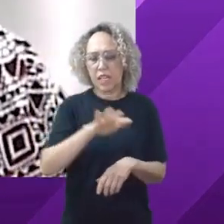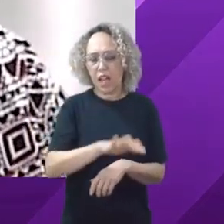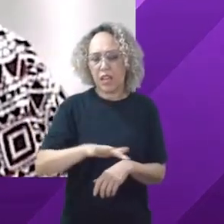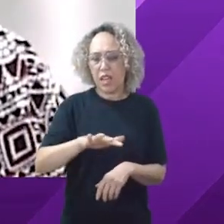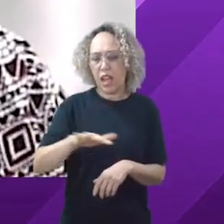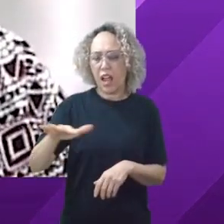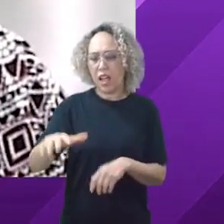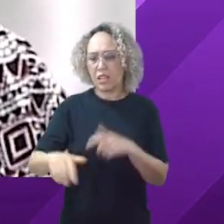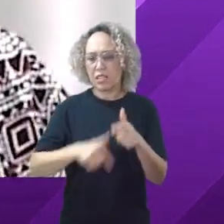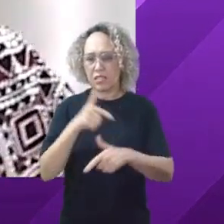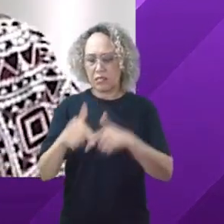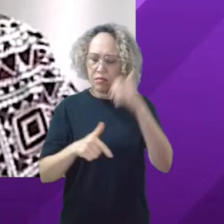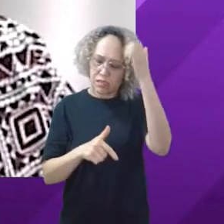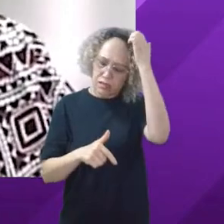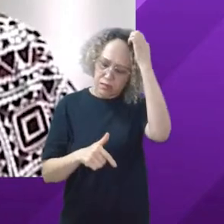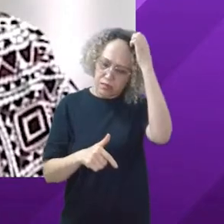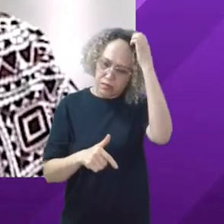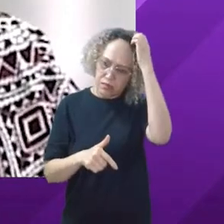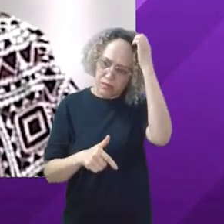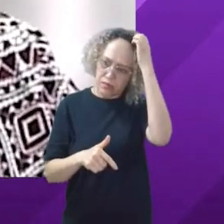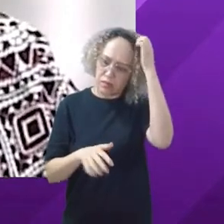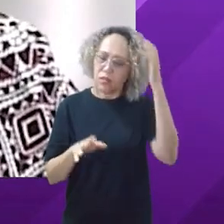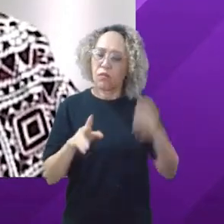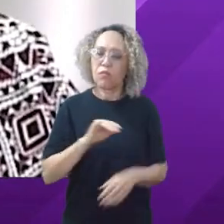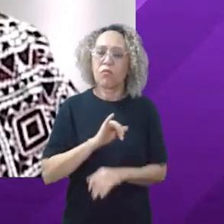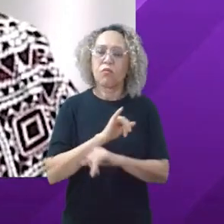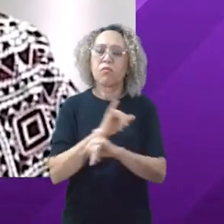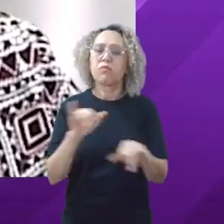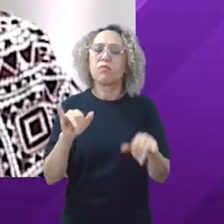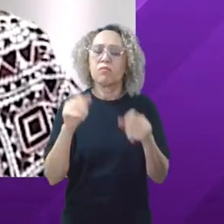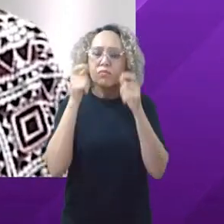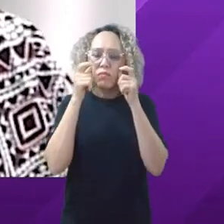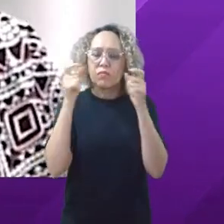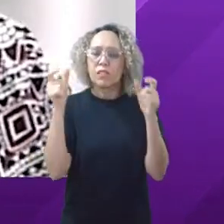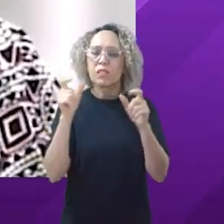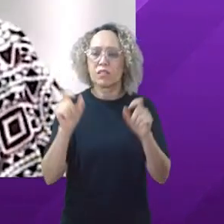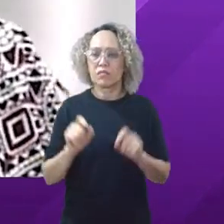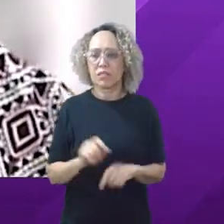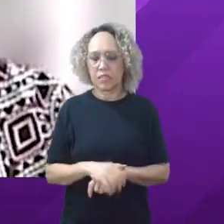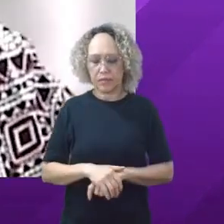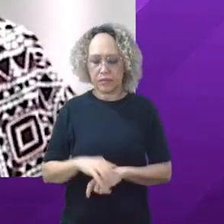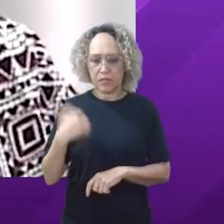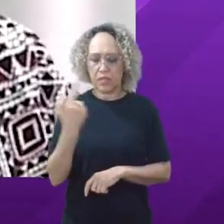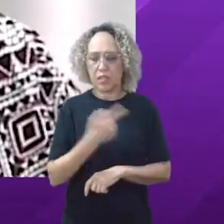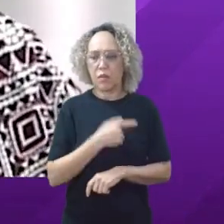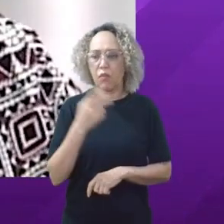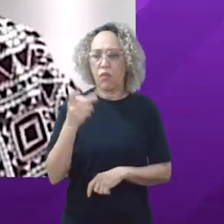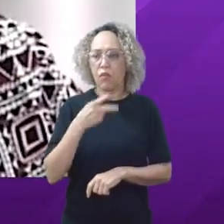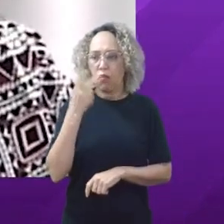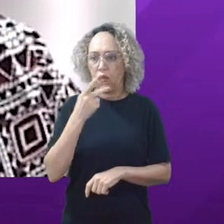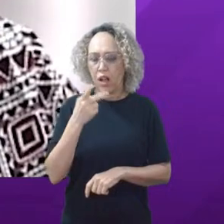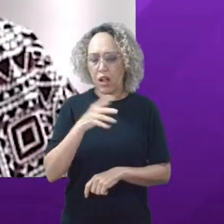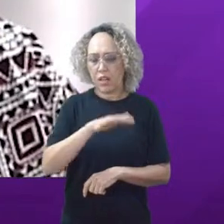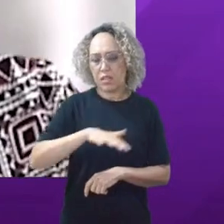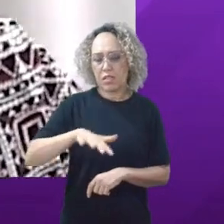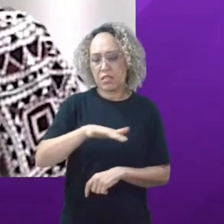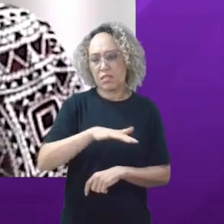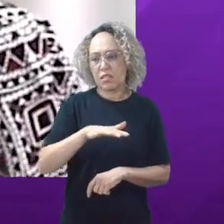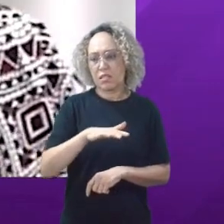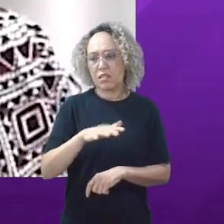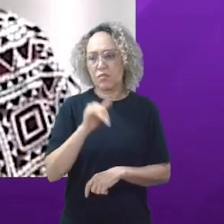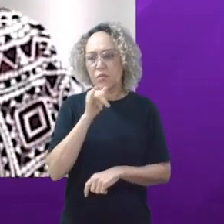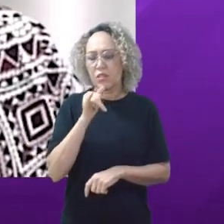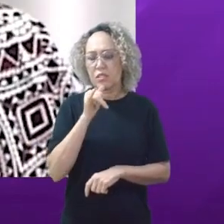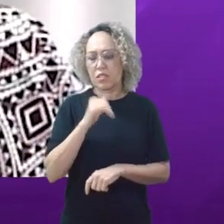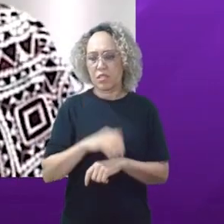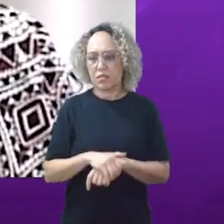de trabalho. O que eu quero chamar a atenção? Quando a gente está falando dessas situações, por